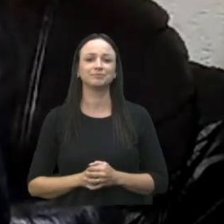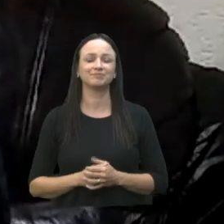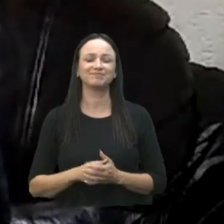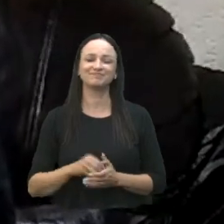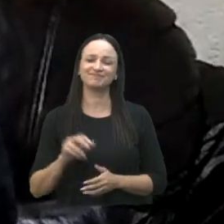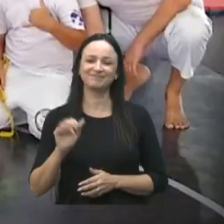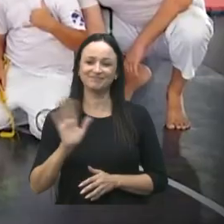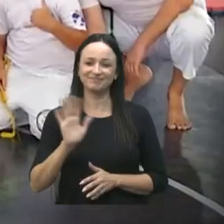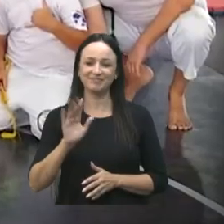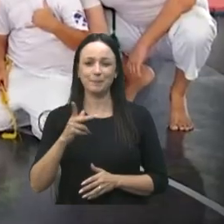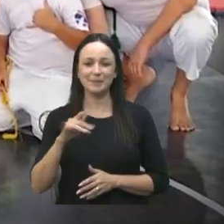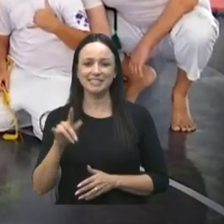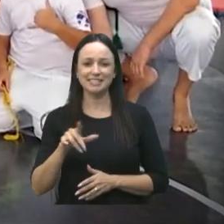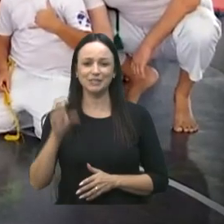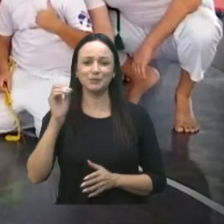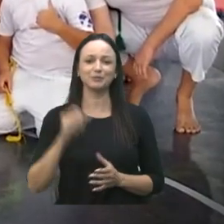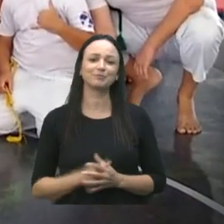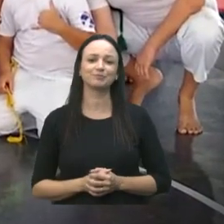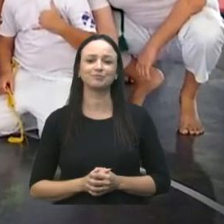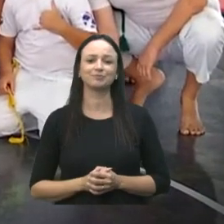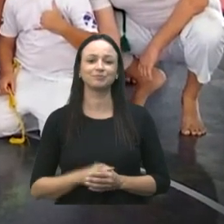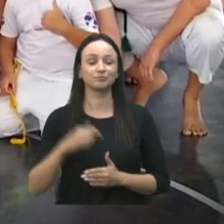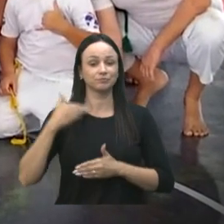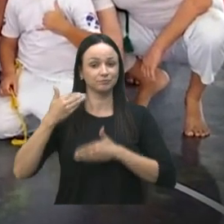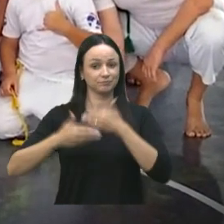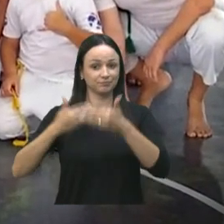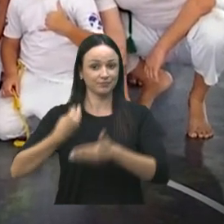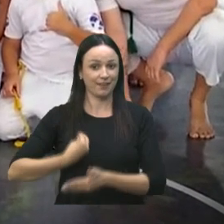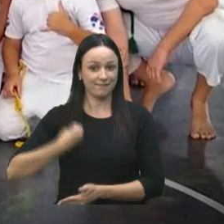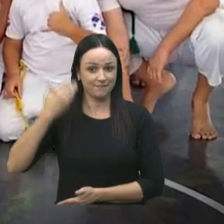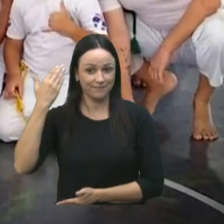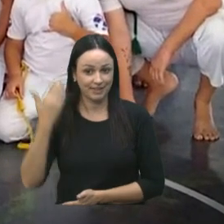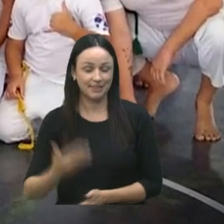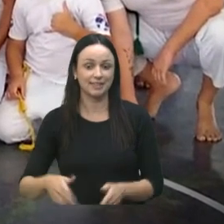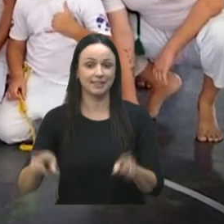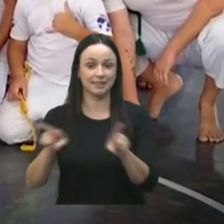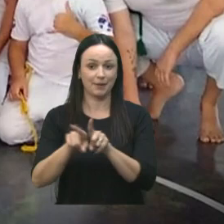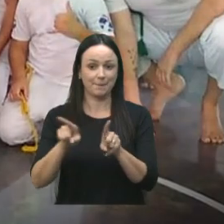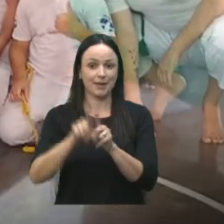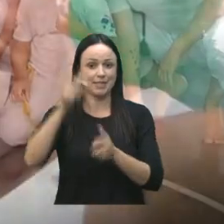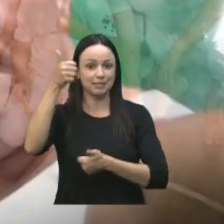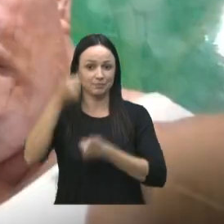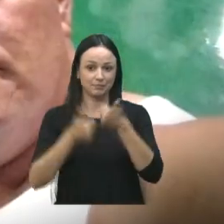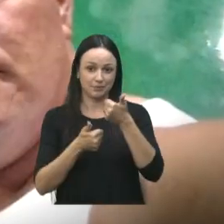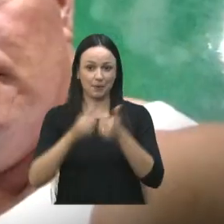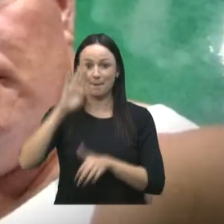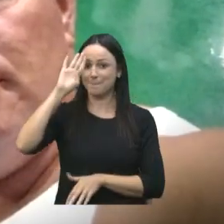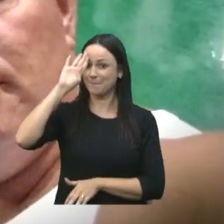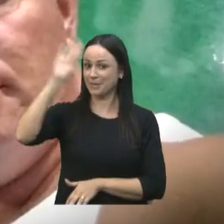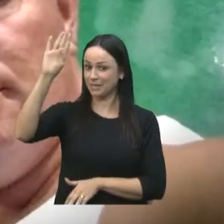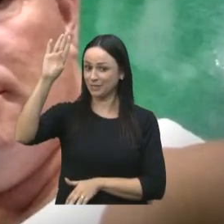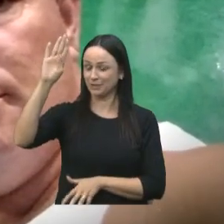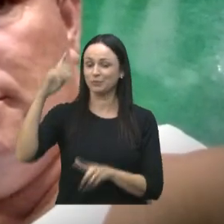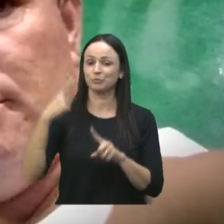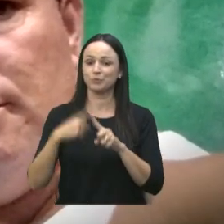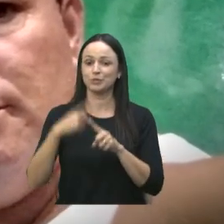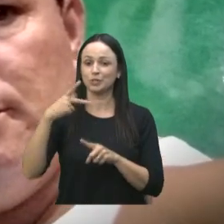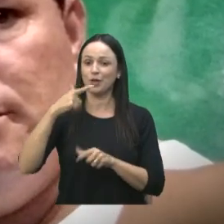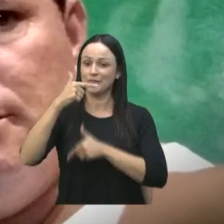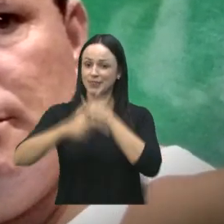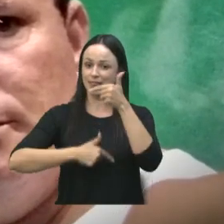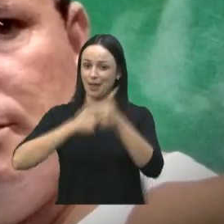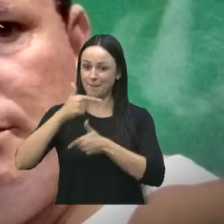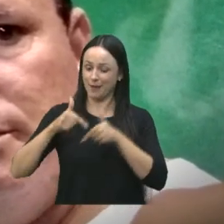Valeu, Pezinho. E por toda a sua trajetória de vida e também esportiva, e principalmente por todo o seu